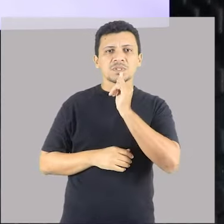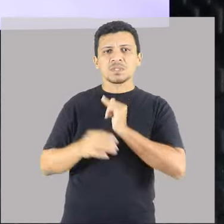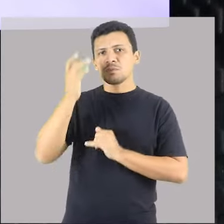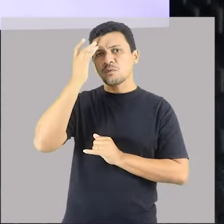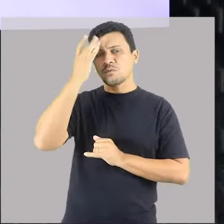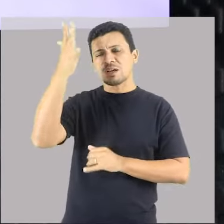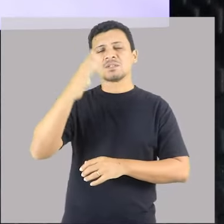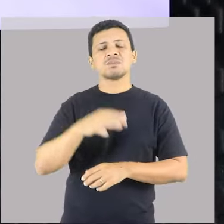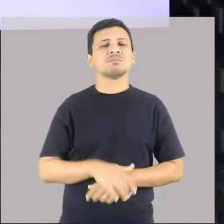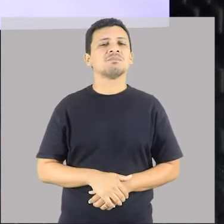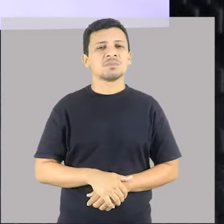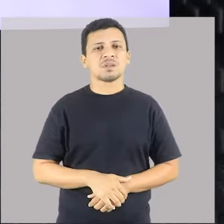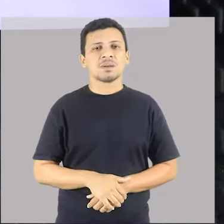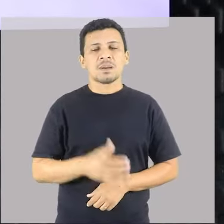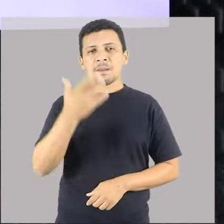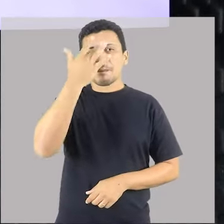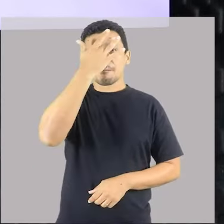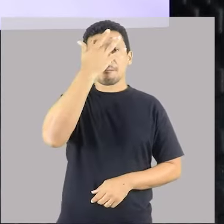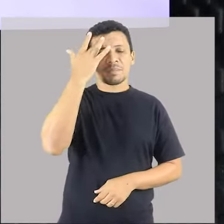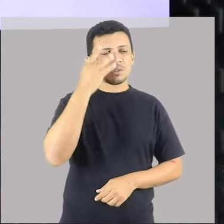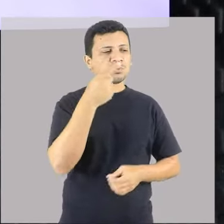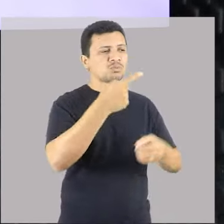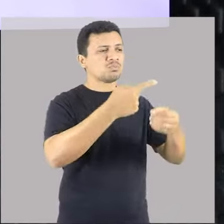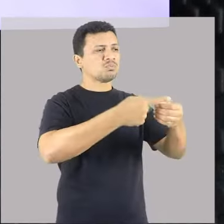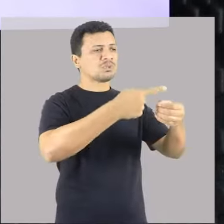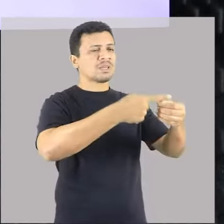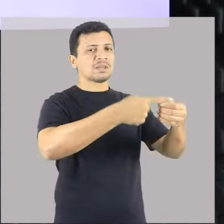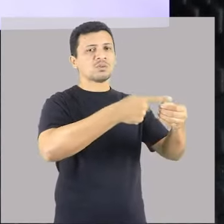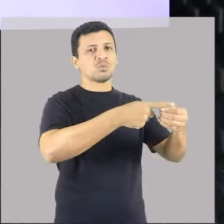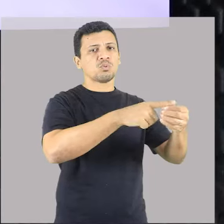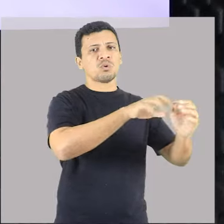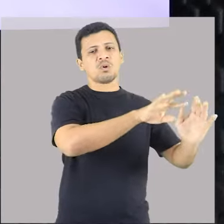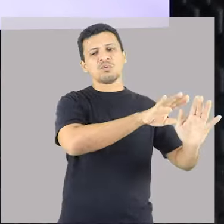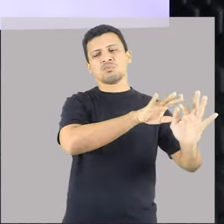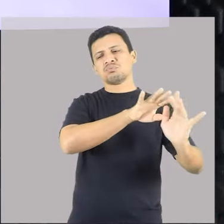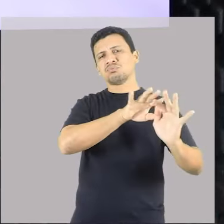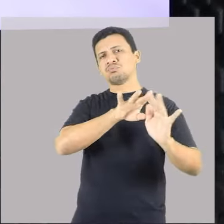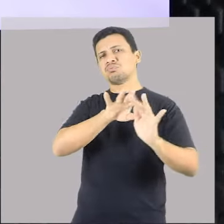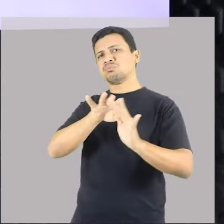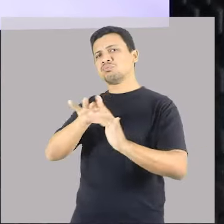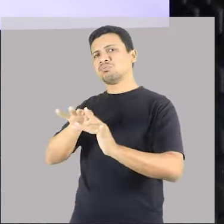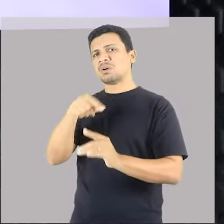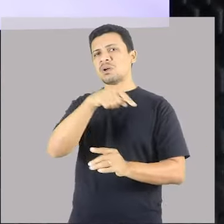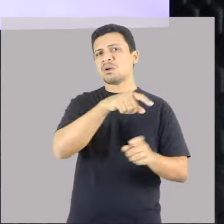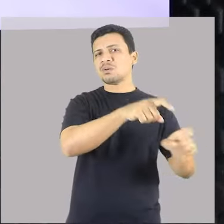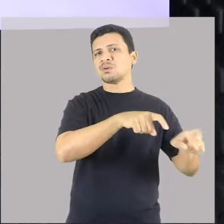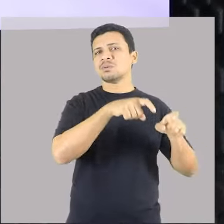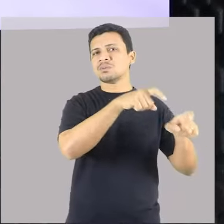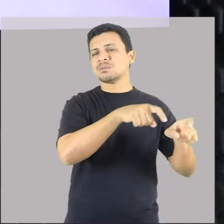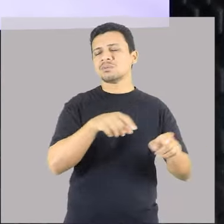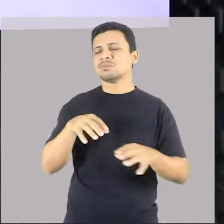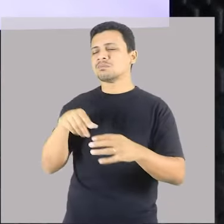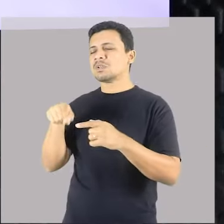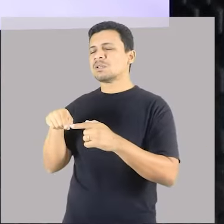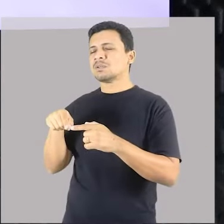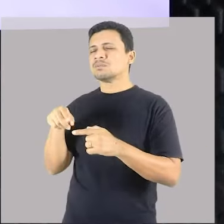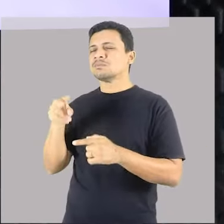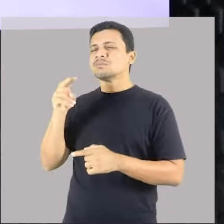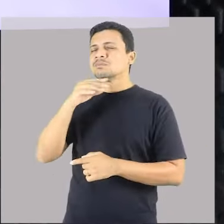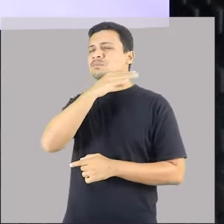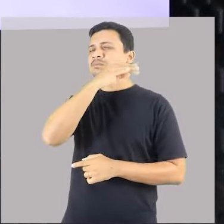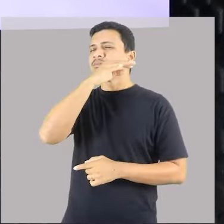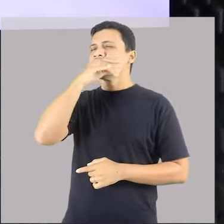né normalmente pessoas que vieram por exemplo do interior de áreas rurais muitas vezes quando sentem alguns cheiros relembram a sua